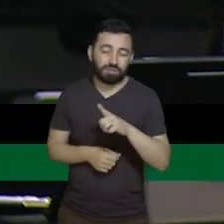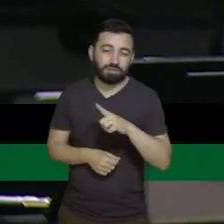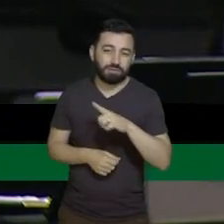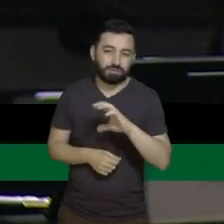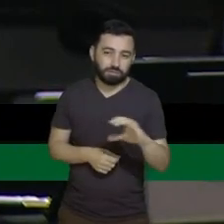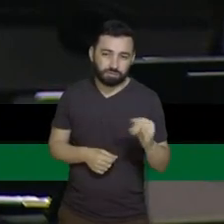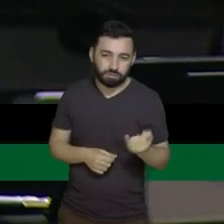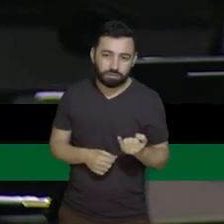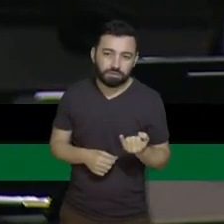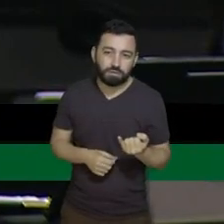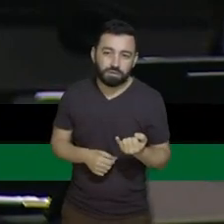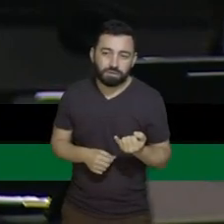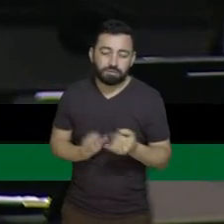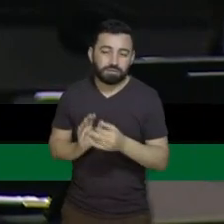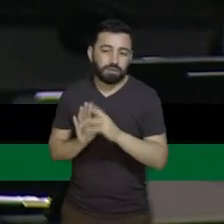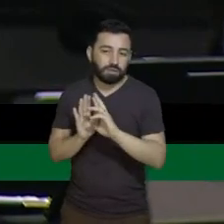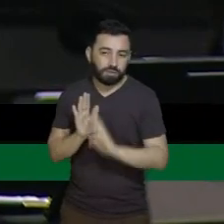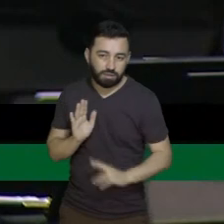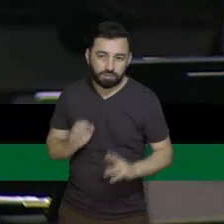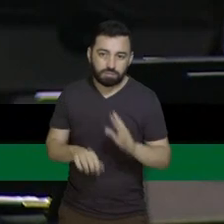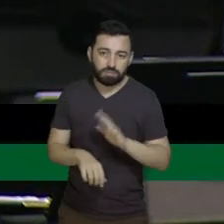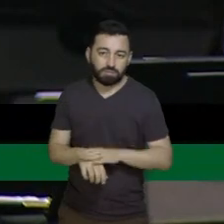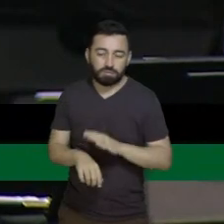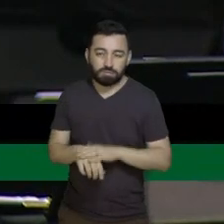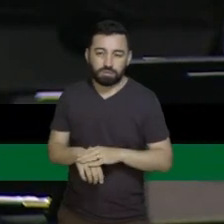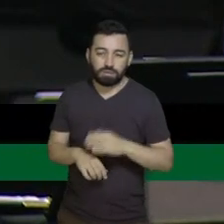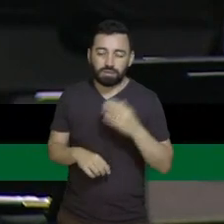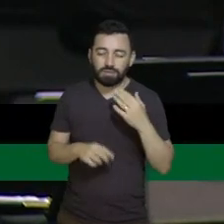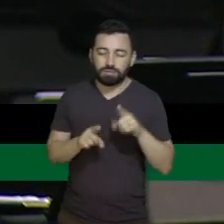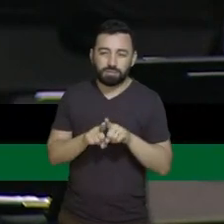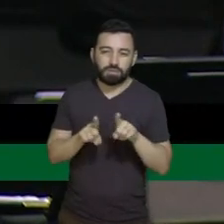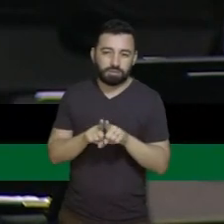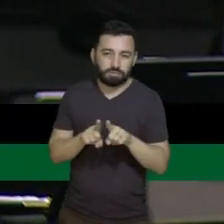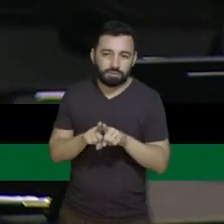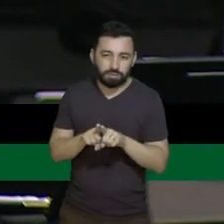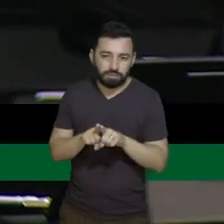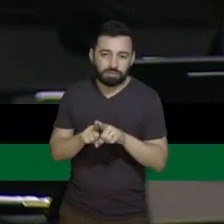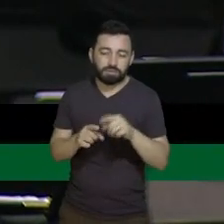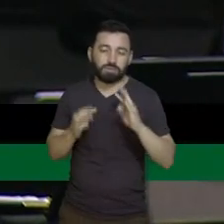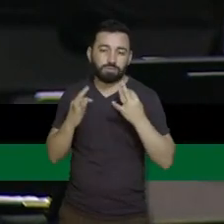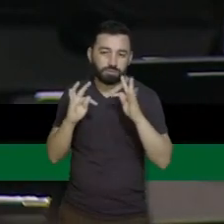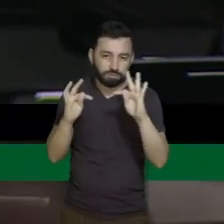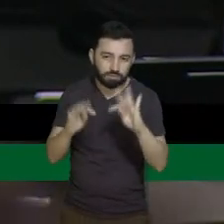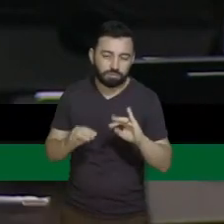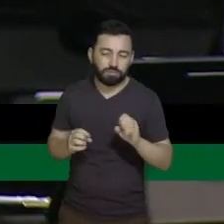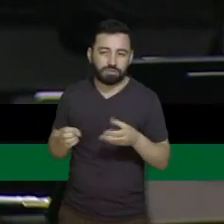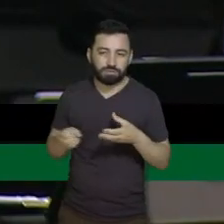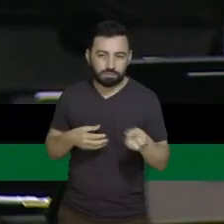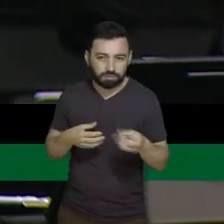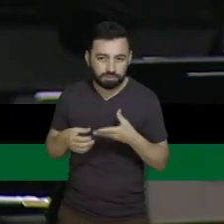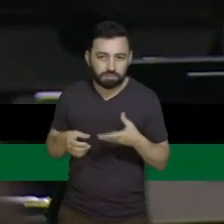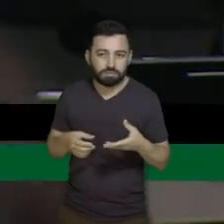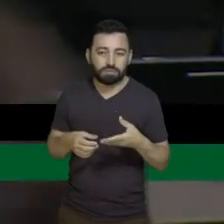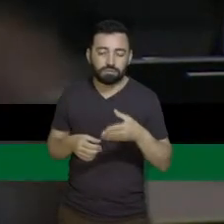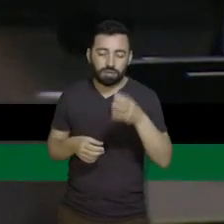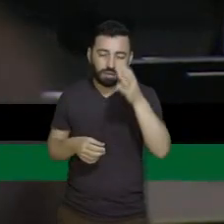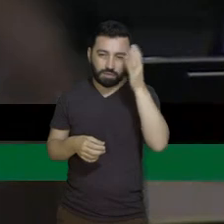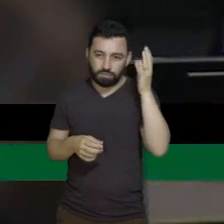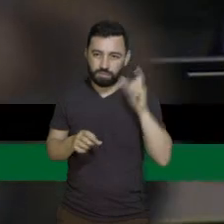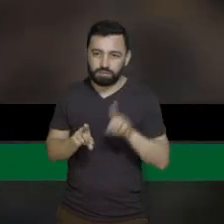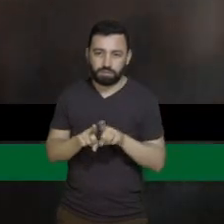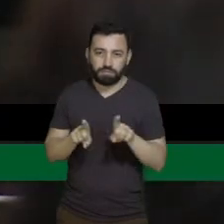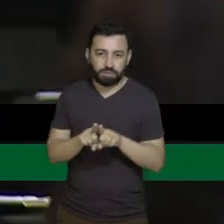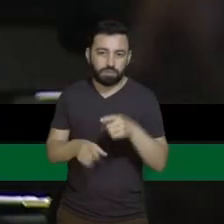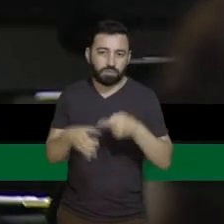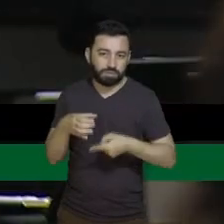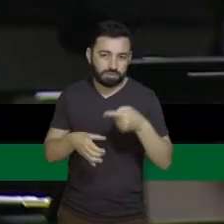Constituição e Justiça, relator deputado Kennedy Nunes, Comissão de Economia, Ciência, Tecnologia e Inovação, relator deputado Carlos Humberto, Comissão